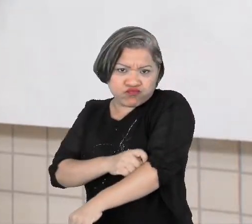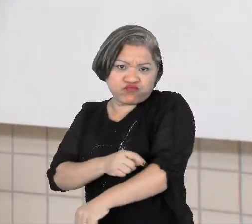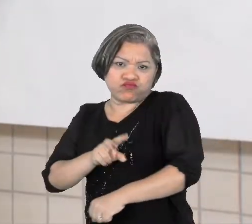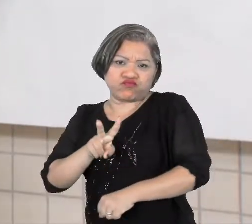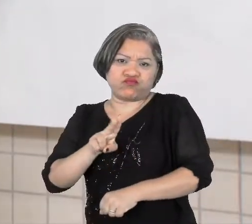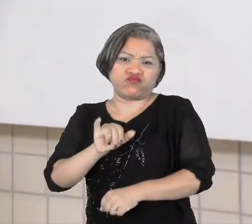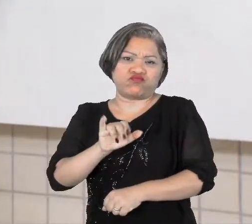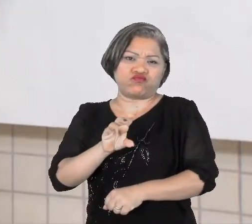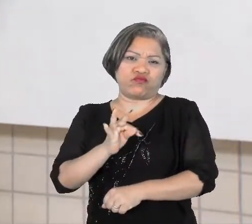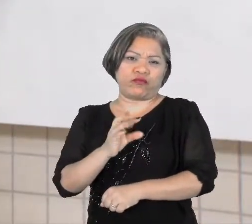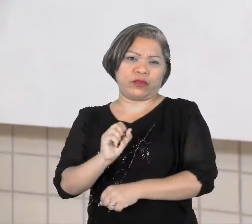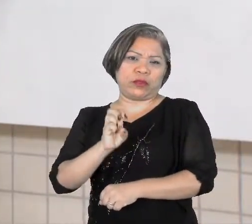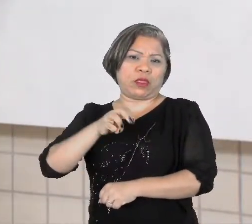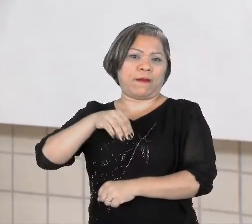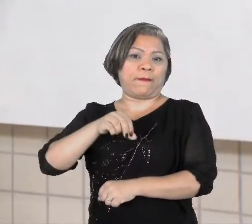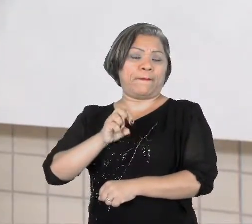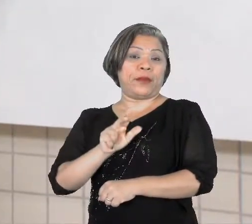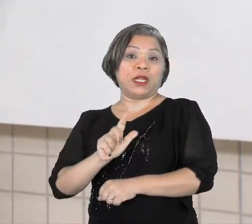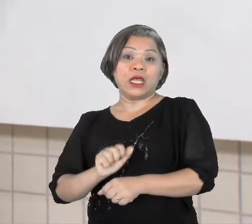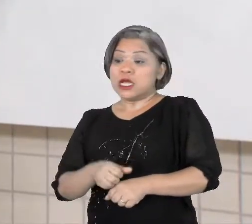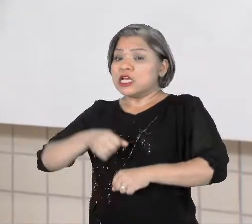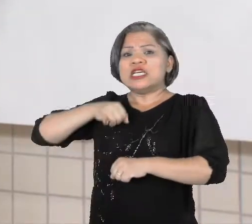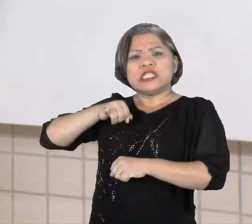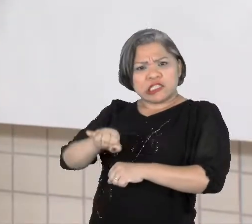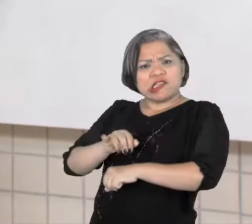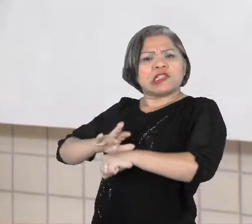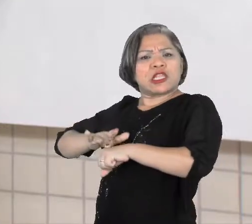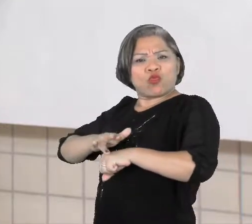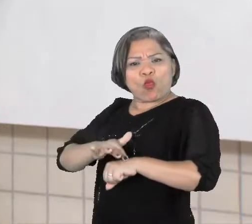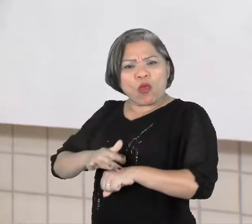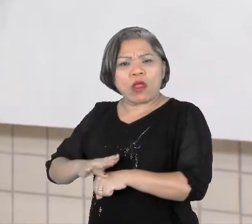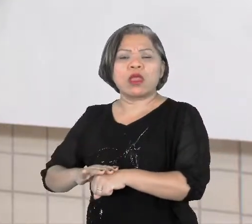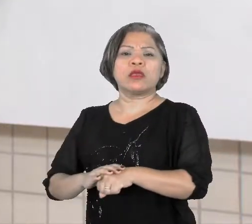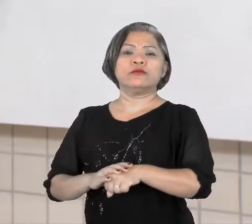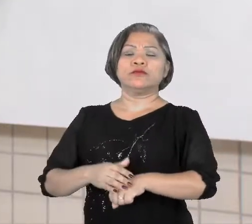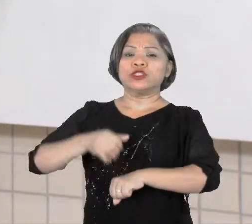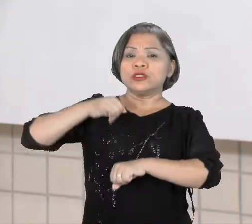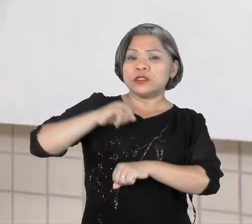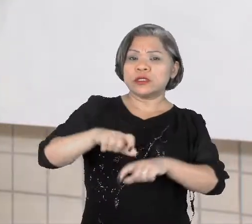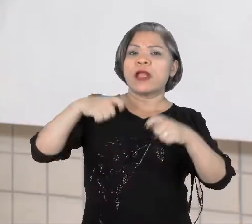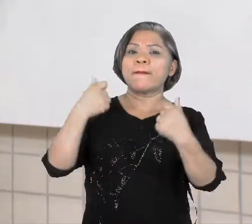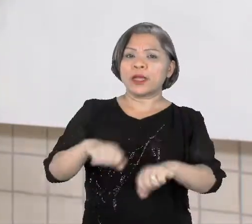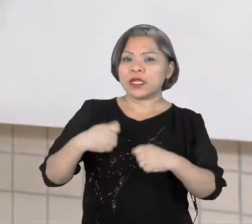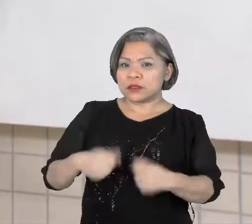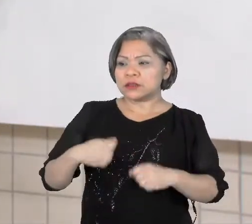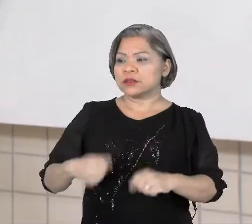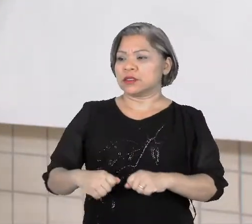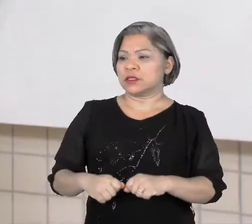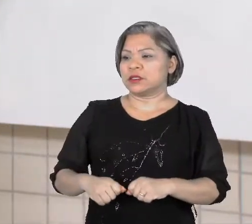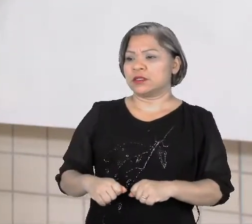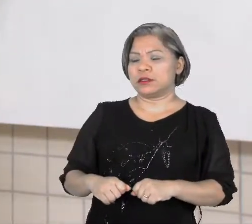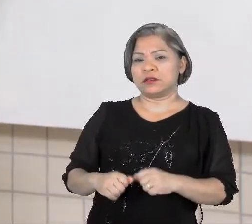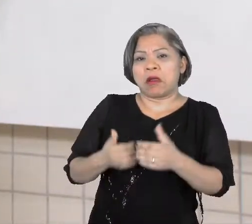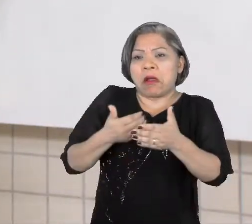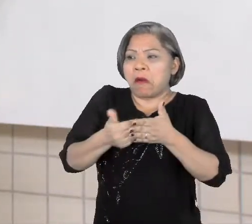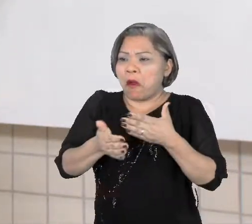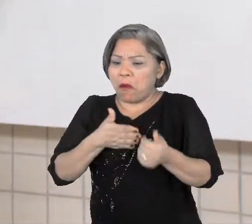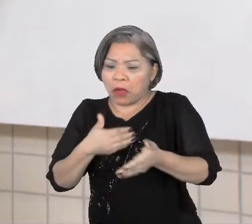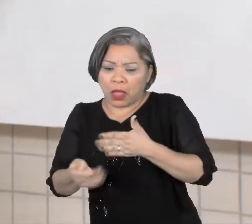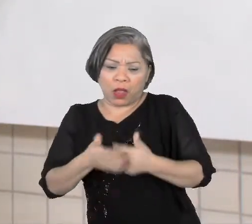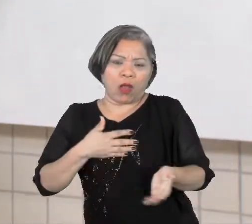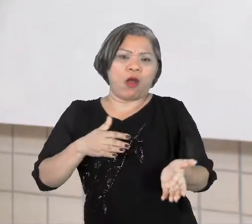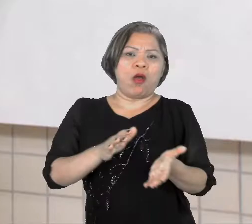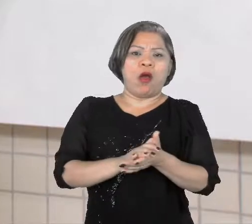animal está propenso a uma doença ou não, se o animal está com deficiência de algum determinado nutriente, de cálcio, de vitamina,